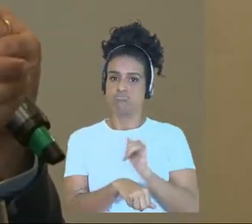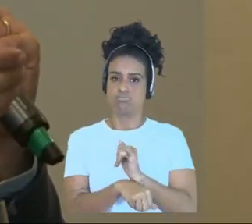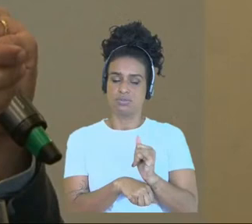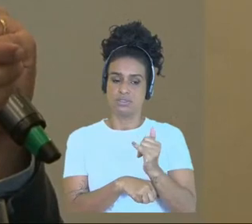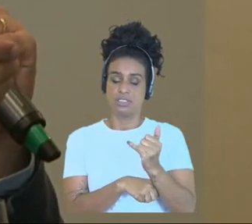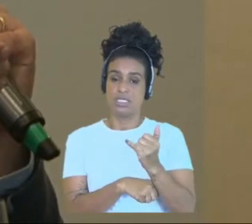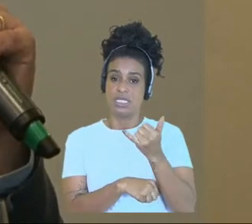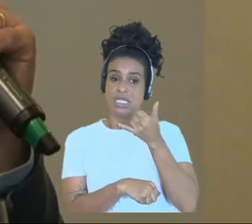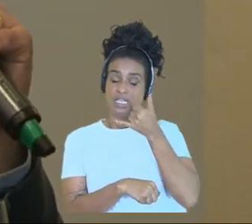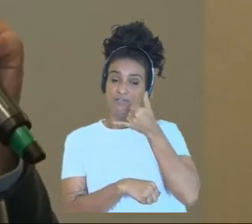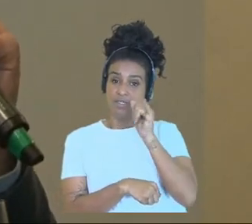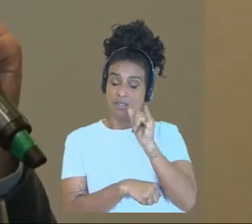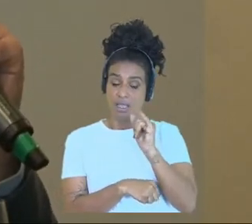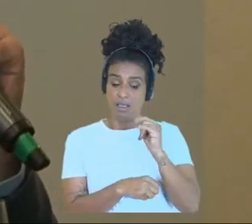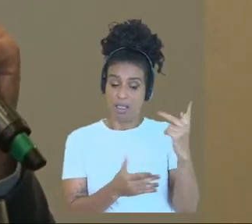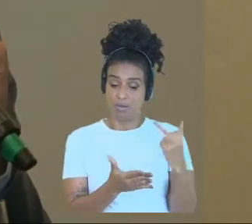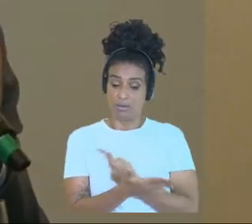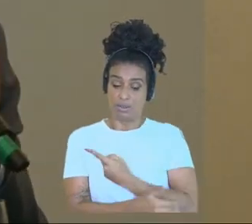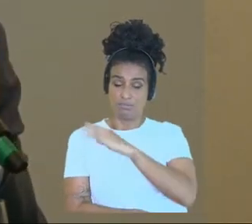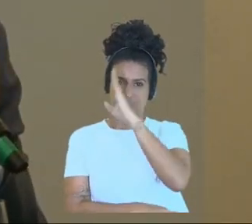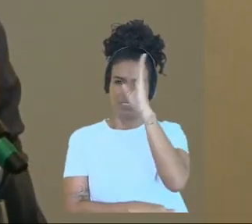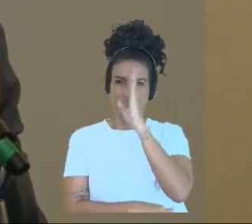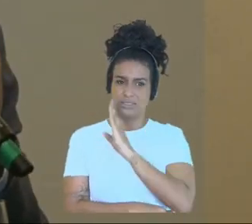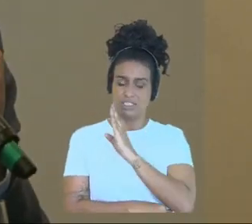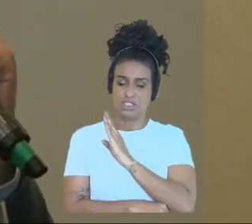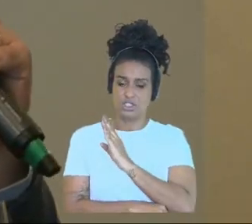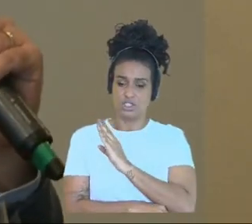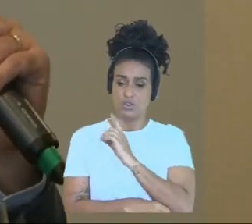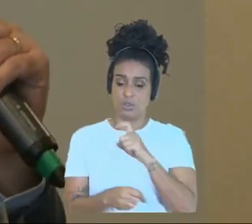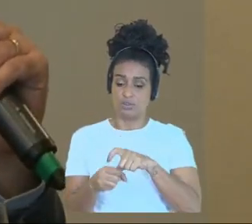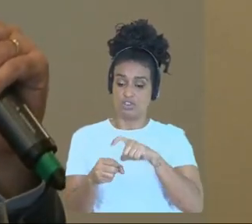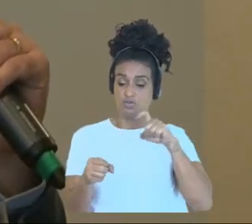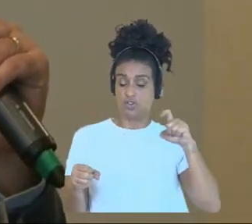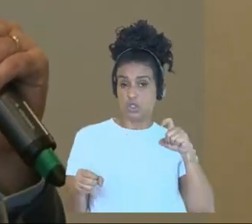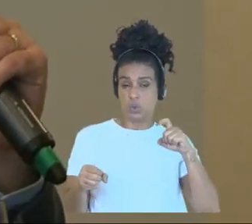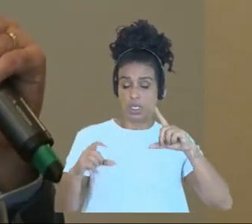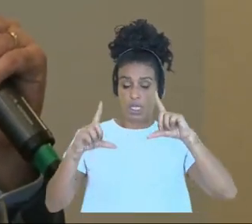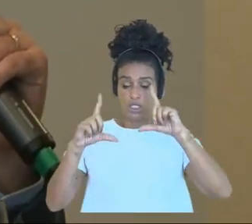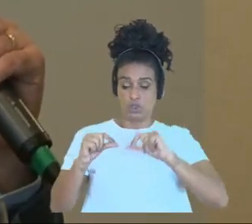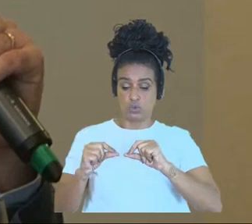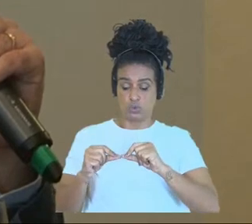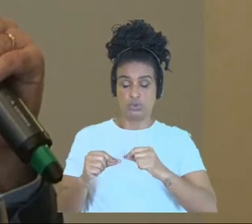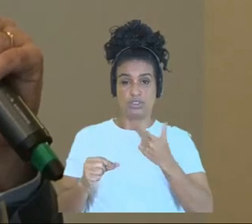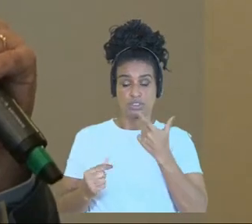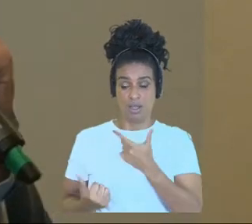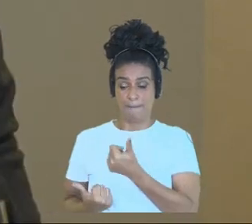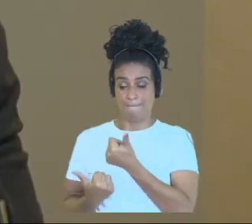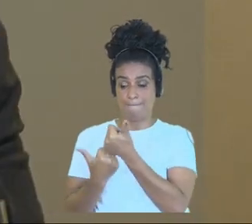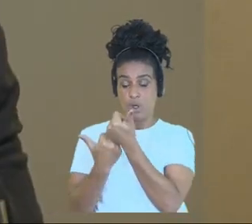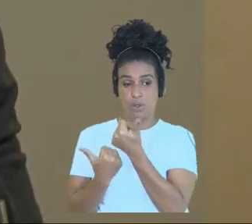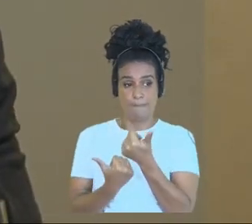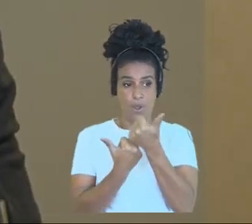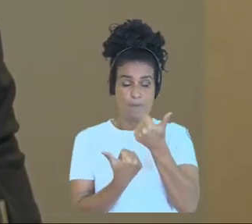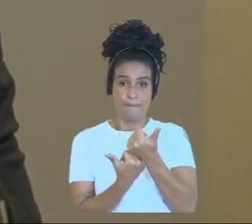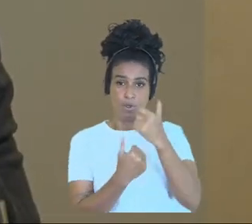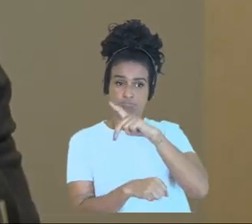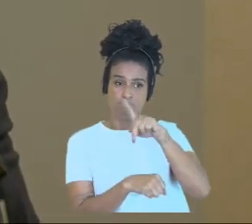isso se aprofunde no Brasil é cortando qualquer possibilidade de apoio, de suporte